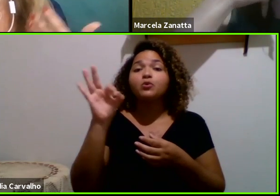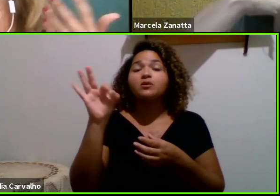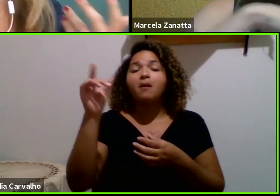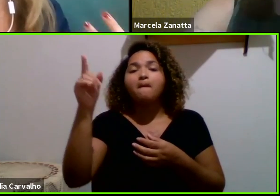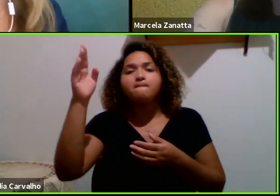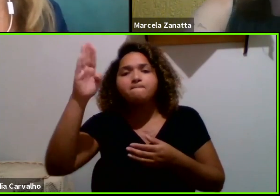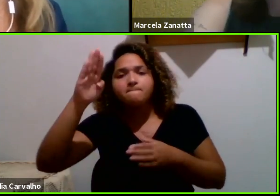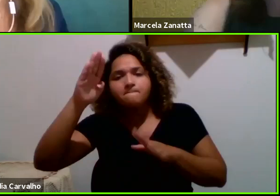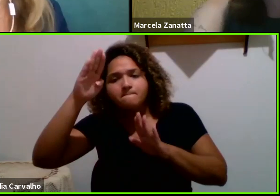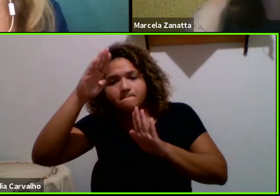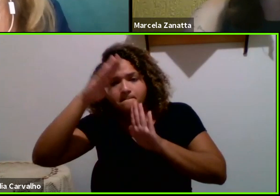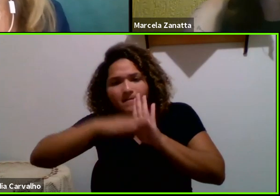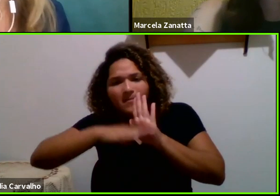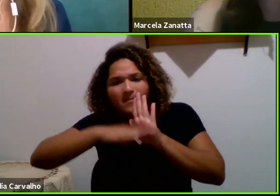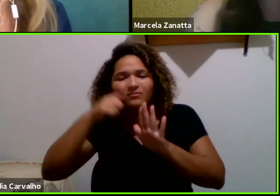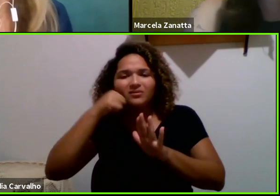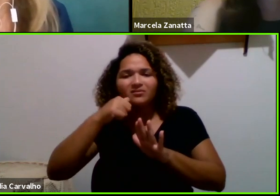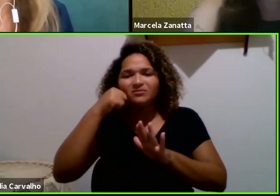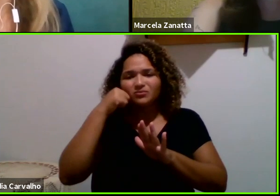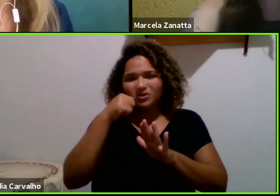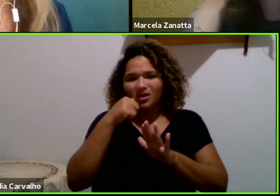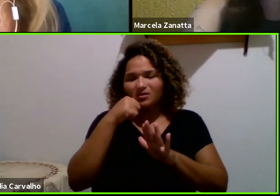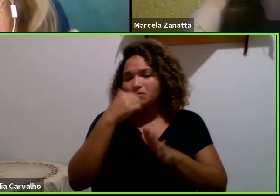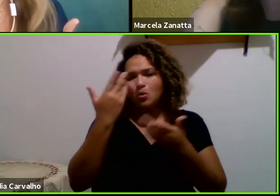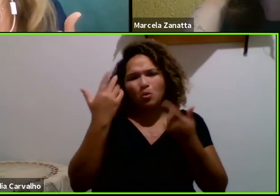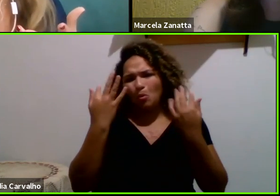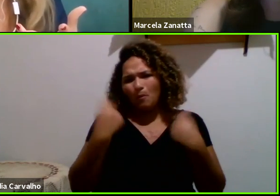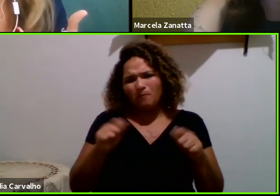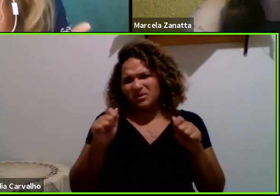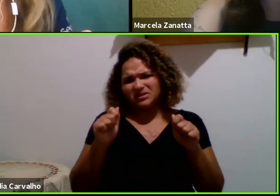uso de uterotônicos dos ocitócitos.